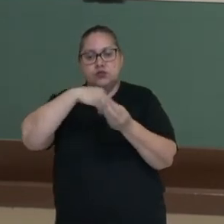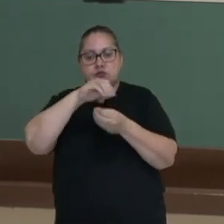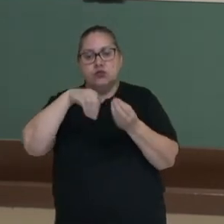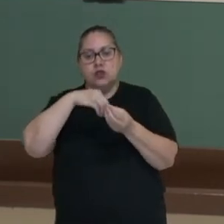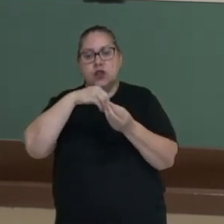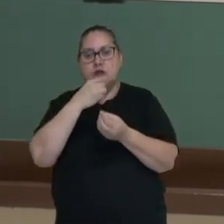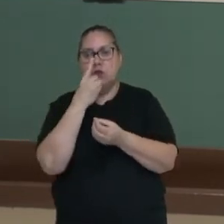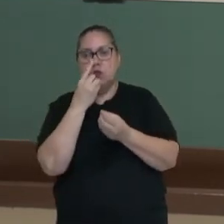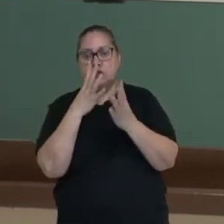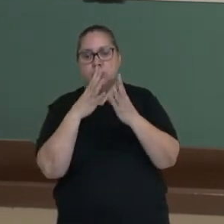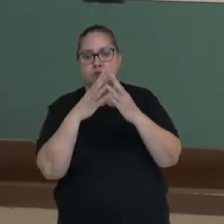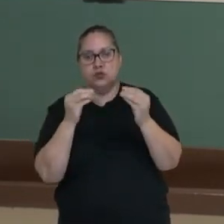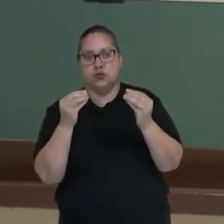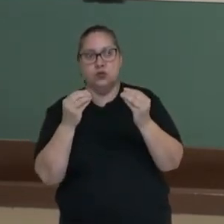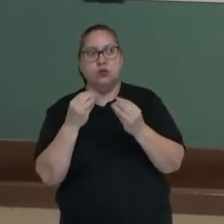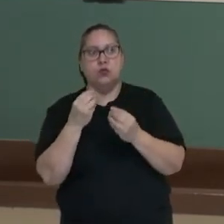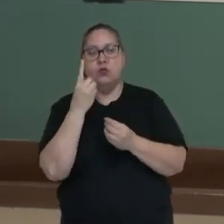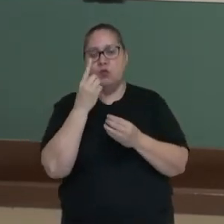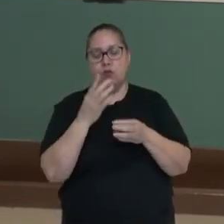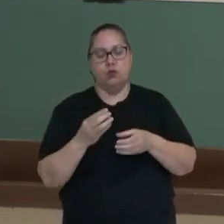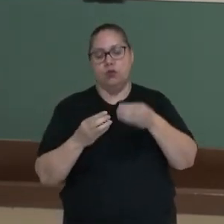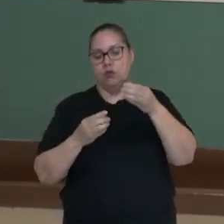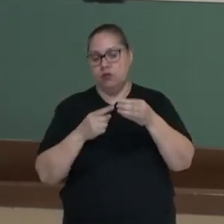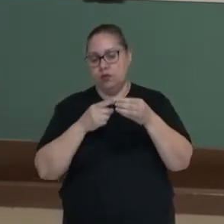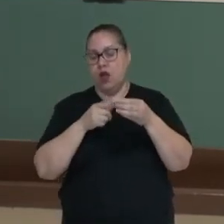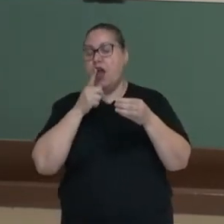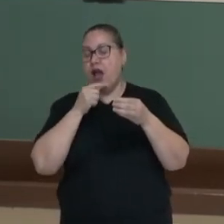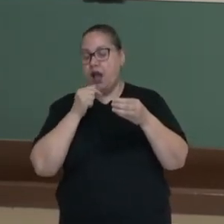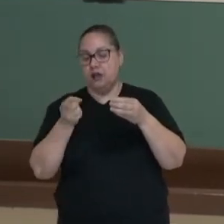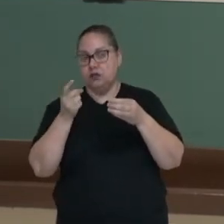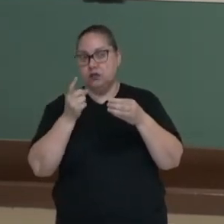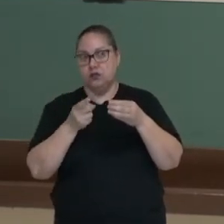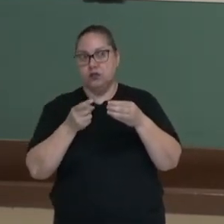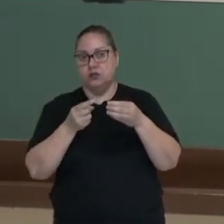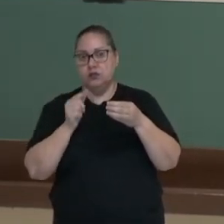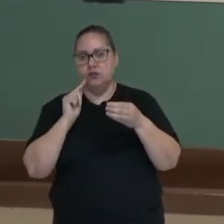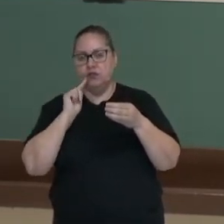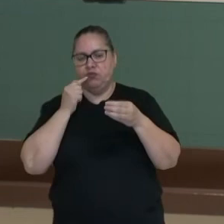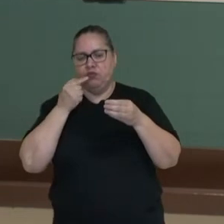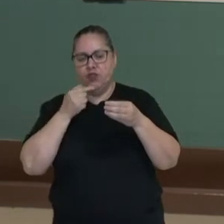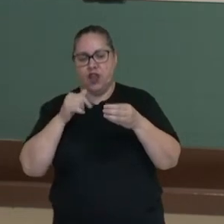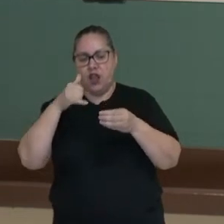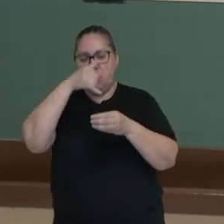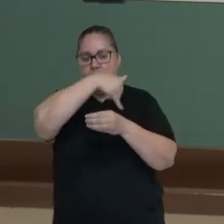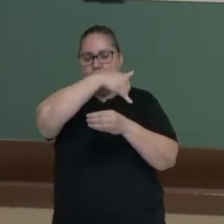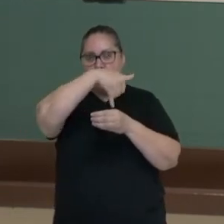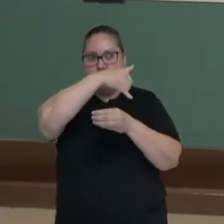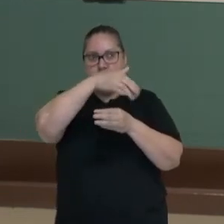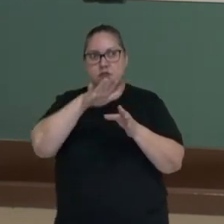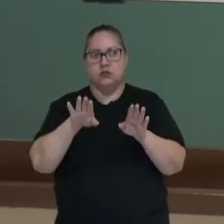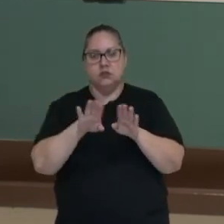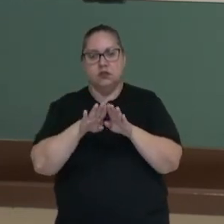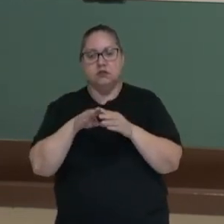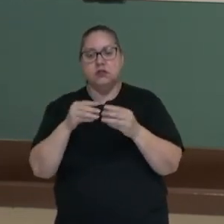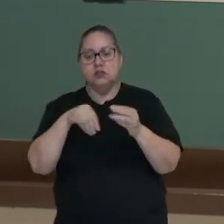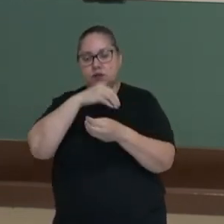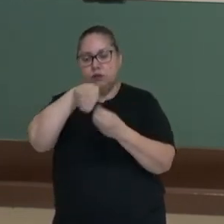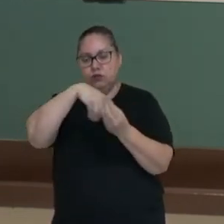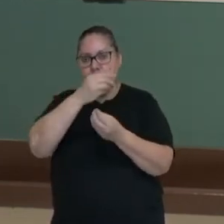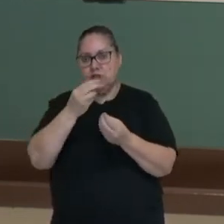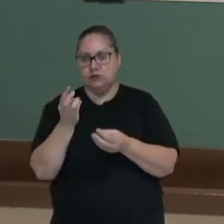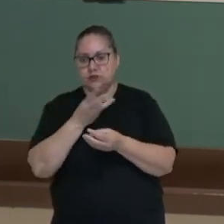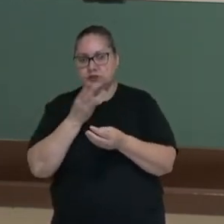para isso nós vamos usar um copo, água, vinagre e óleo de cozinha. E você vai misturar